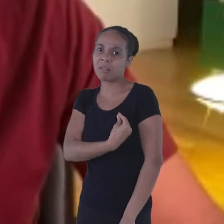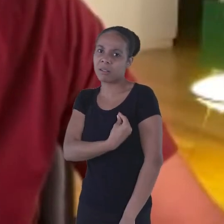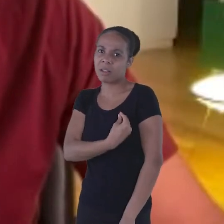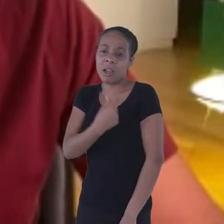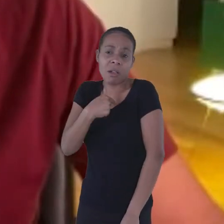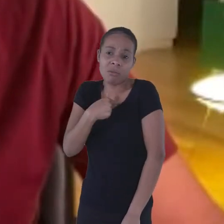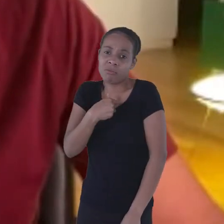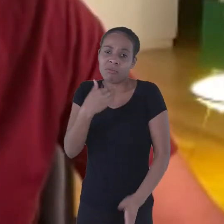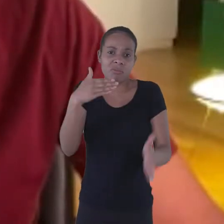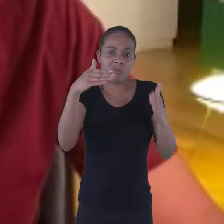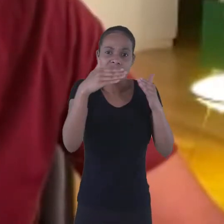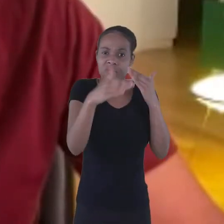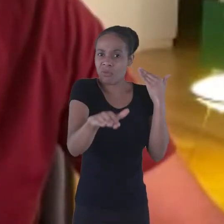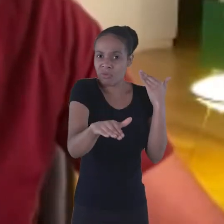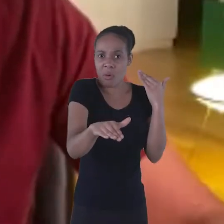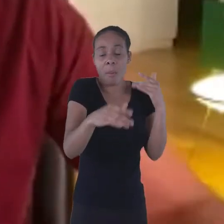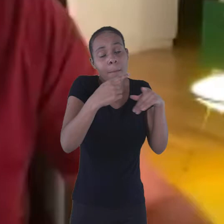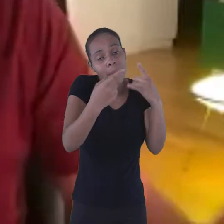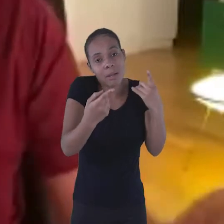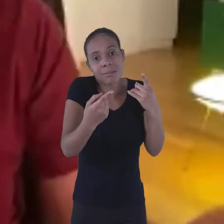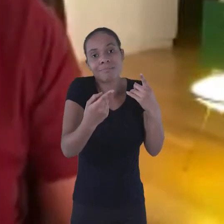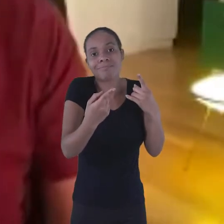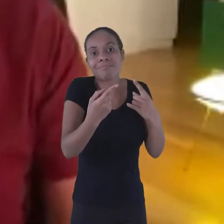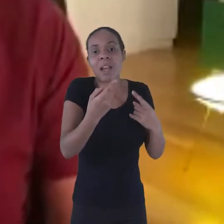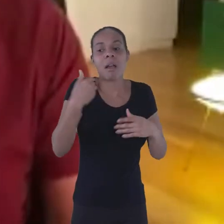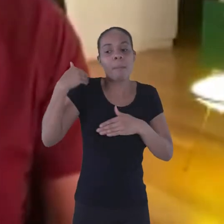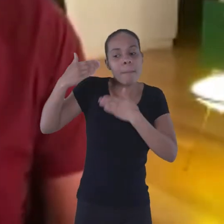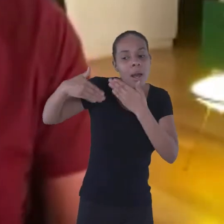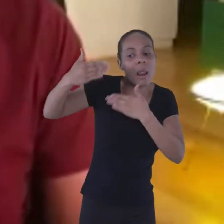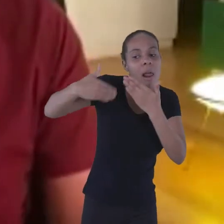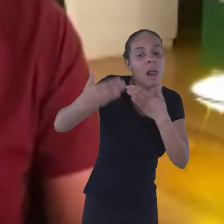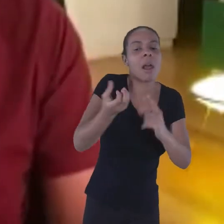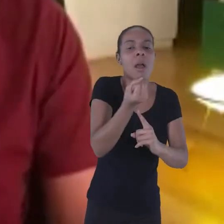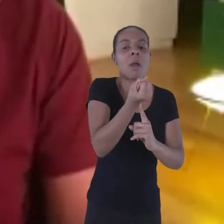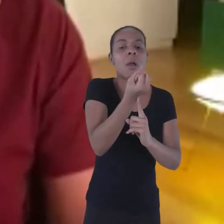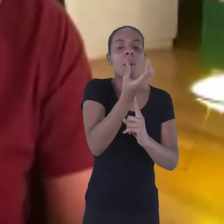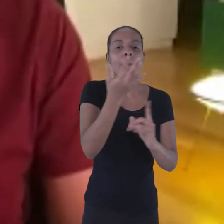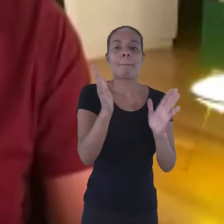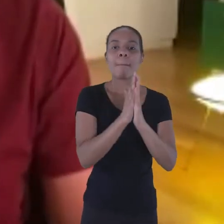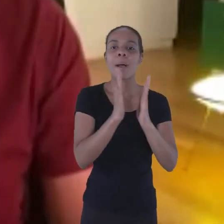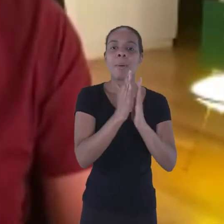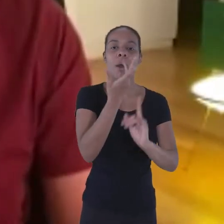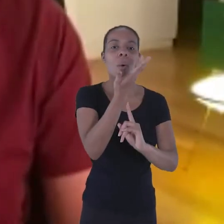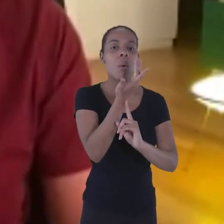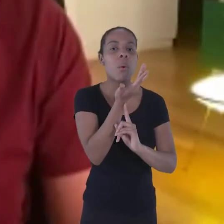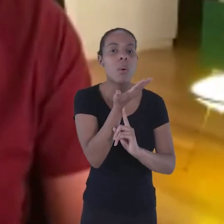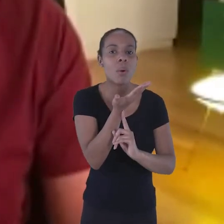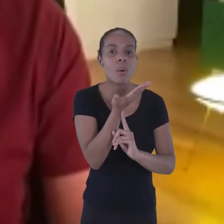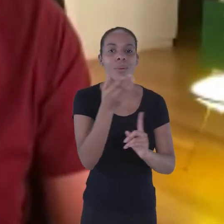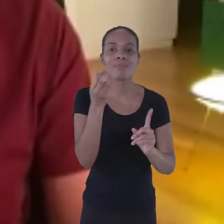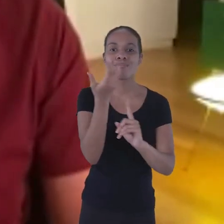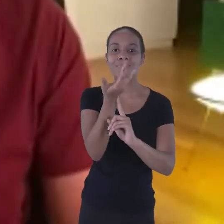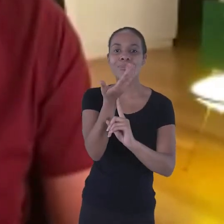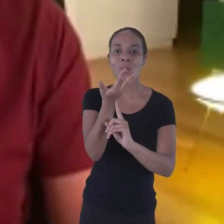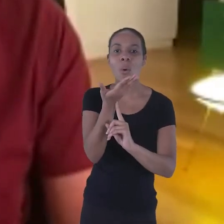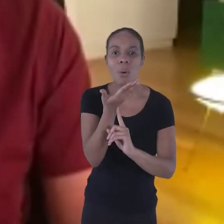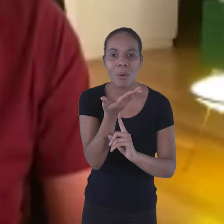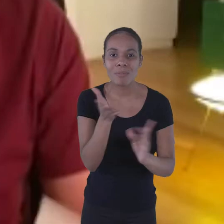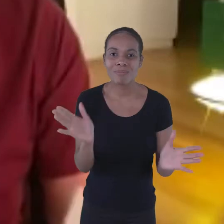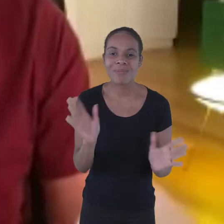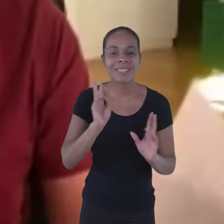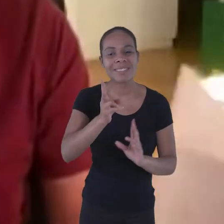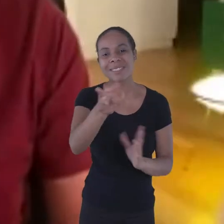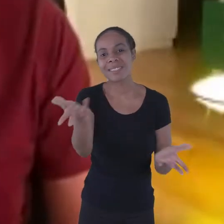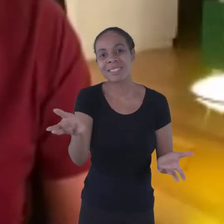assim venho apagando velas ao longo da vida. Ganhei uma chuteira preta, uma bola de cobertão, número